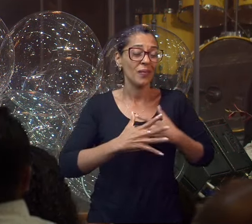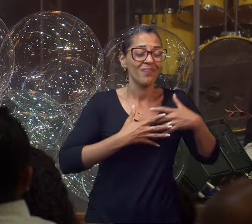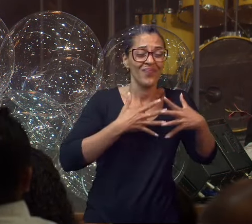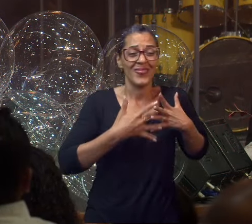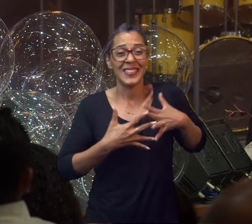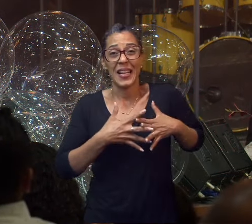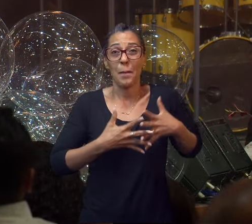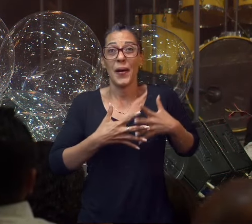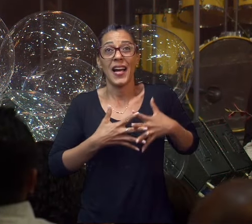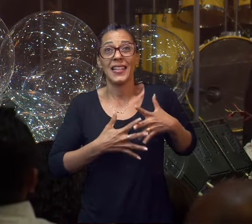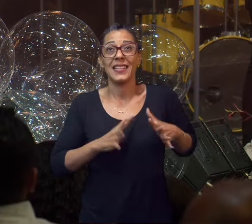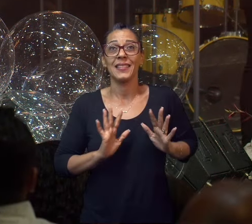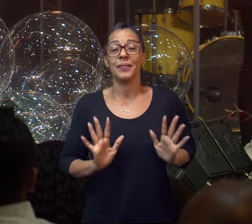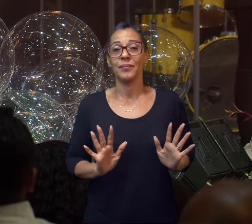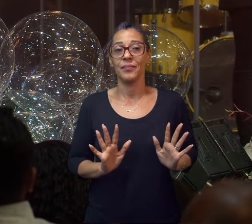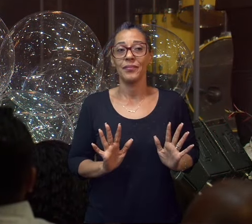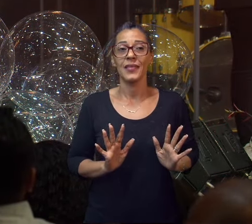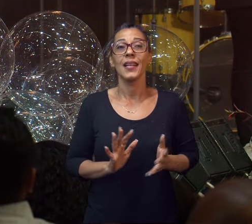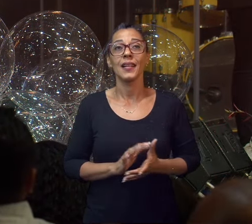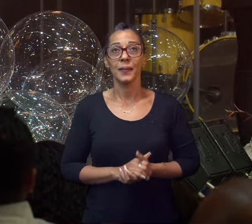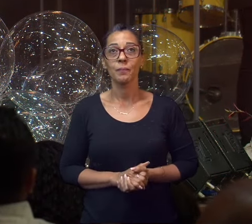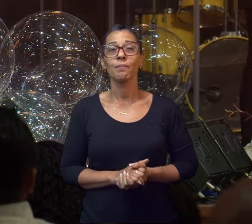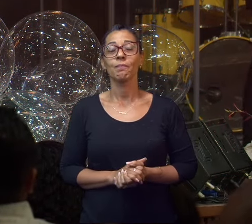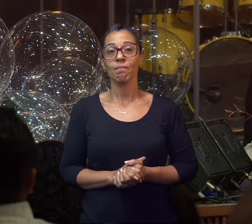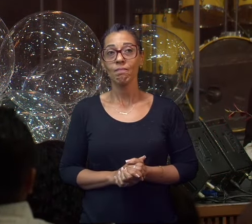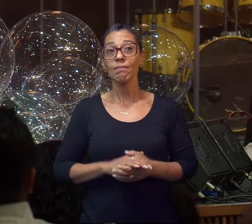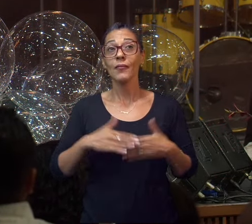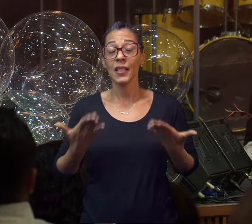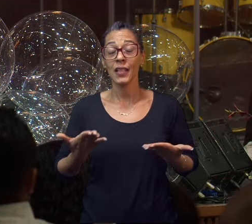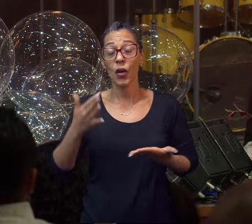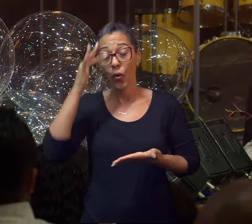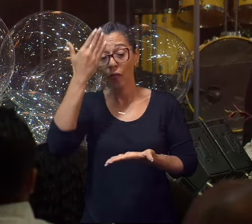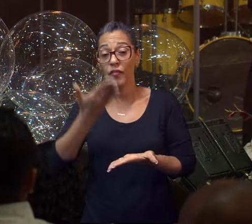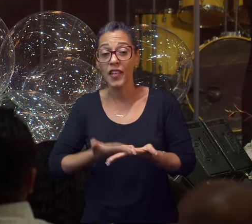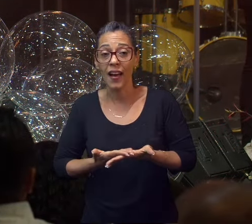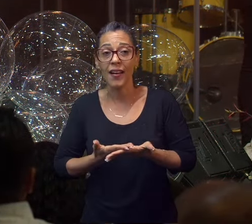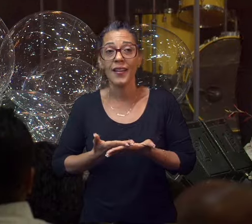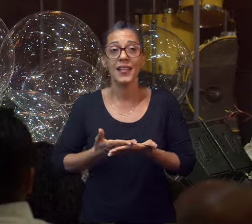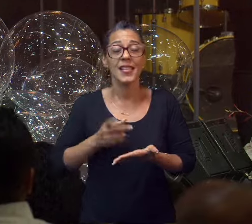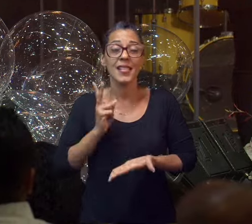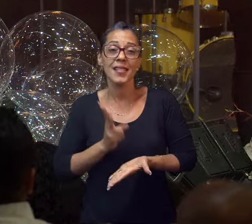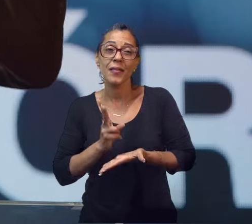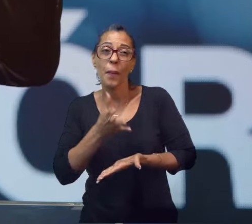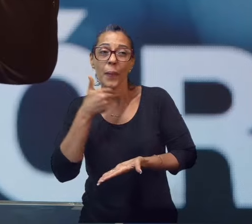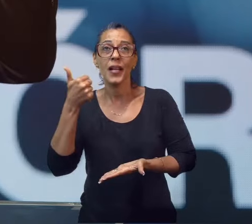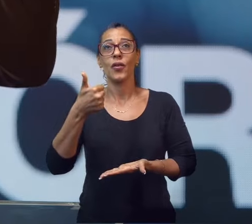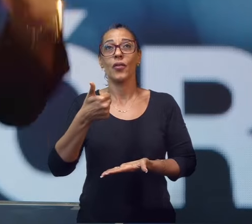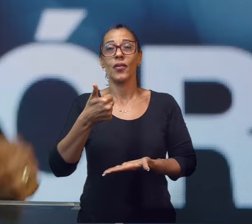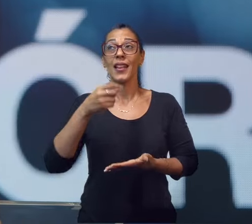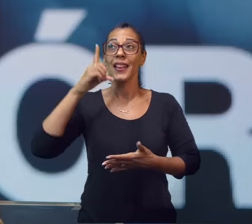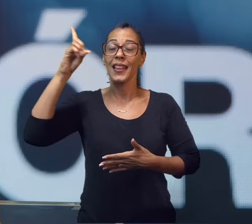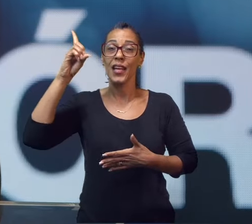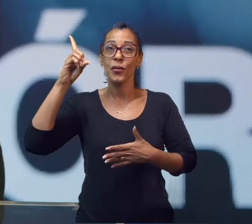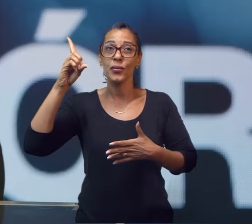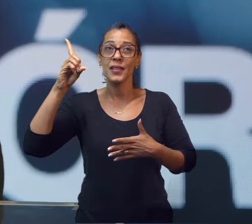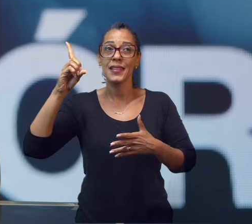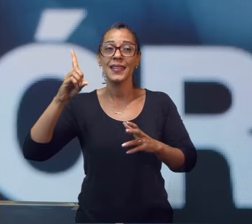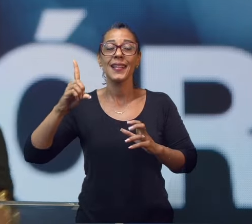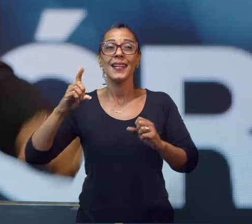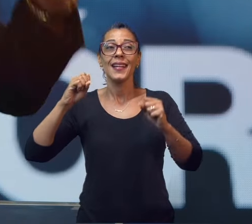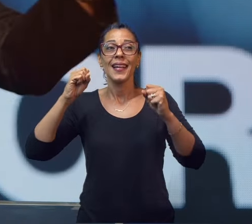preparado uma fonte de refrigério Amém Deus tem uma fonte de refrigério nessa noite